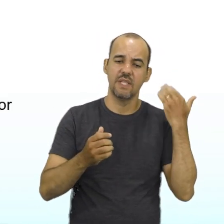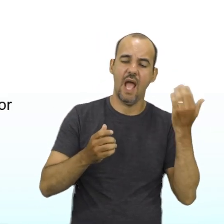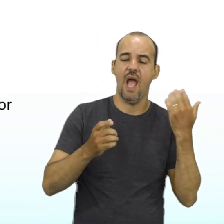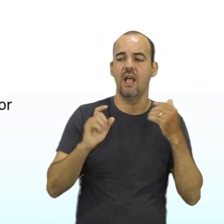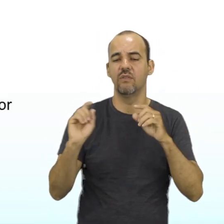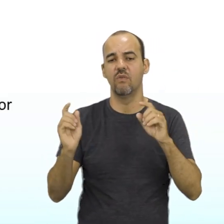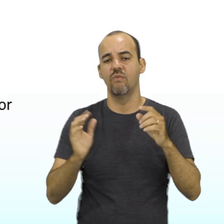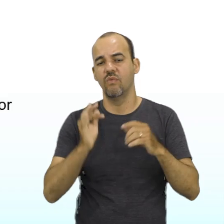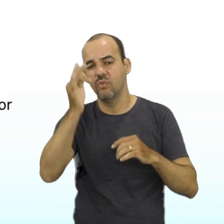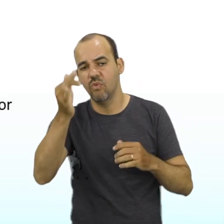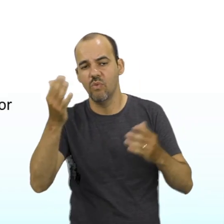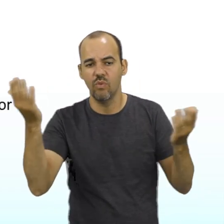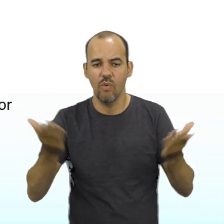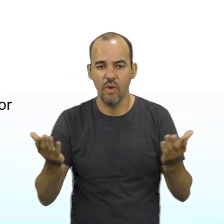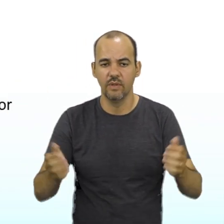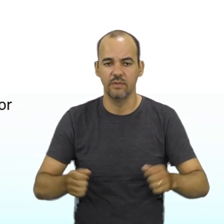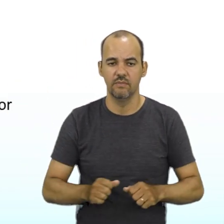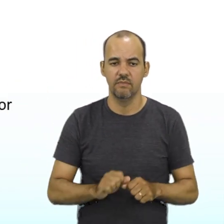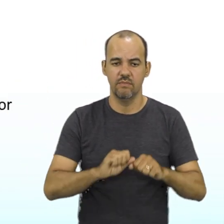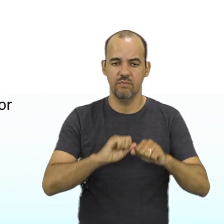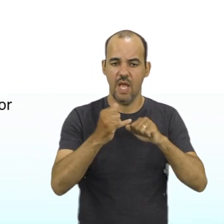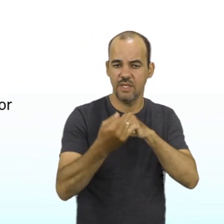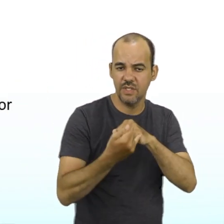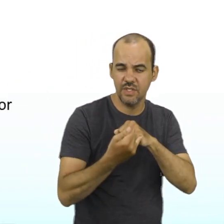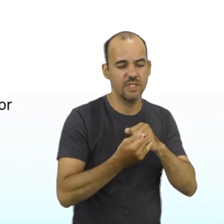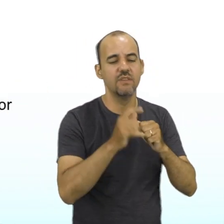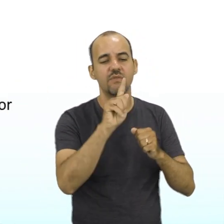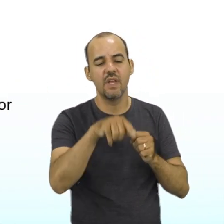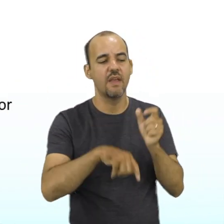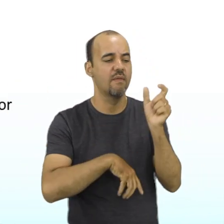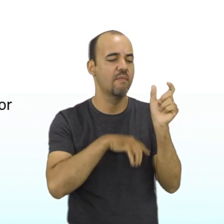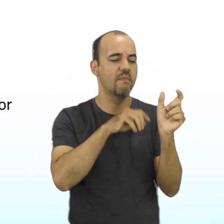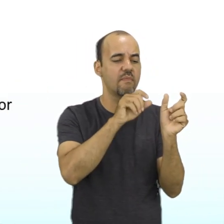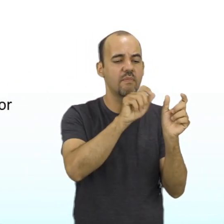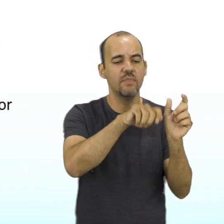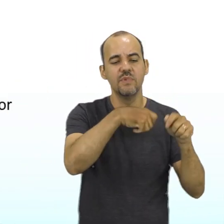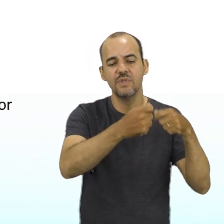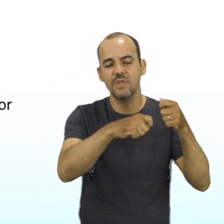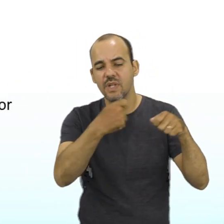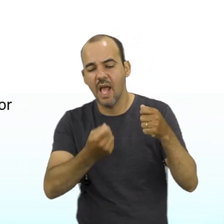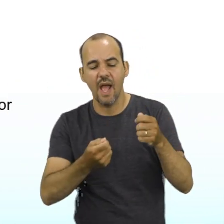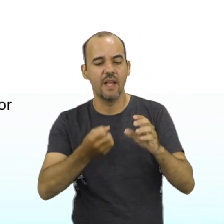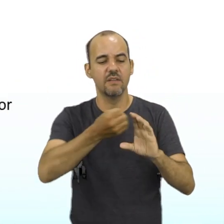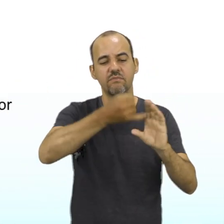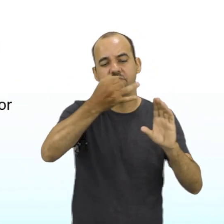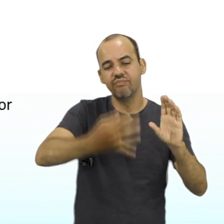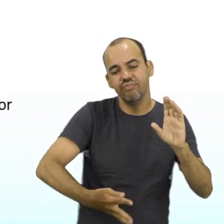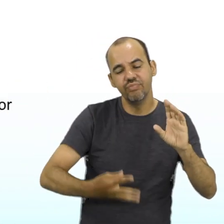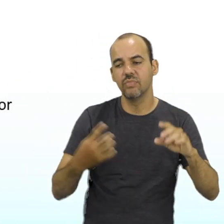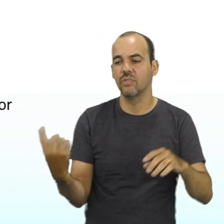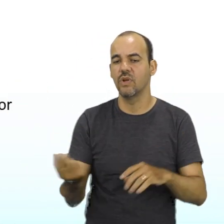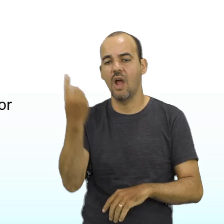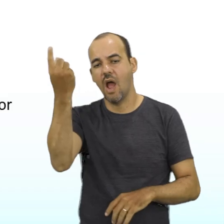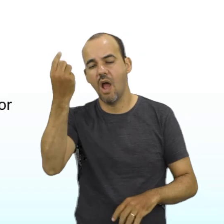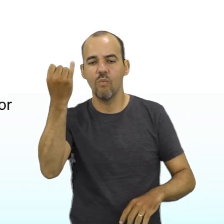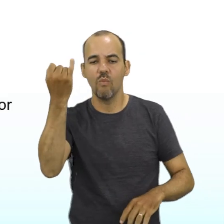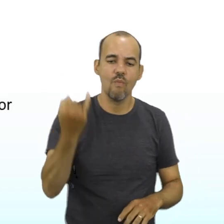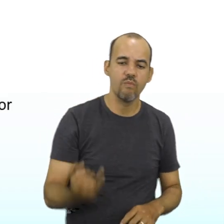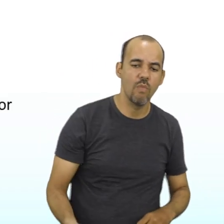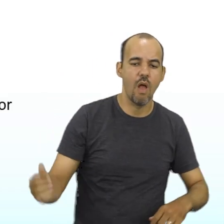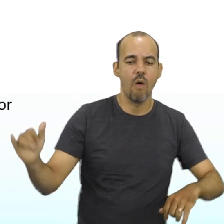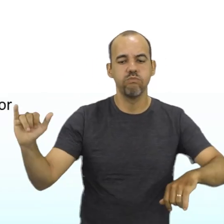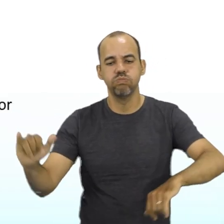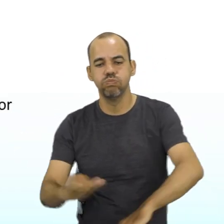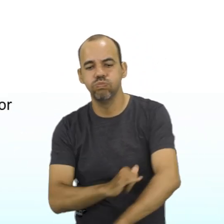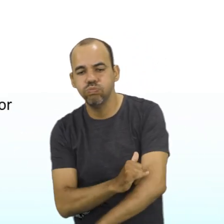Os adjetivos são palavras que atribuem características aos substantivos, pessoas ou objetos, e a gente segue vendo aí, né, no